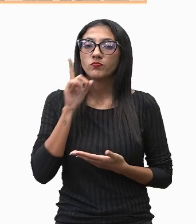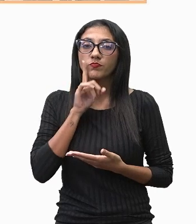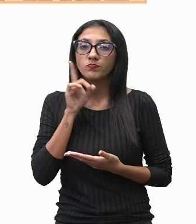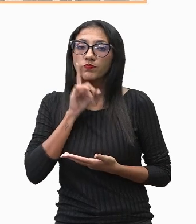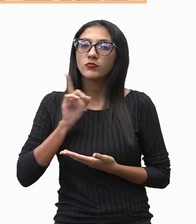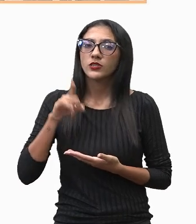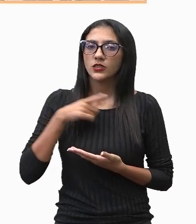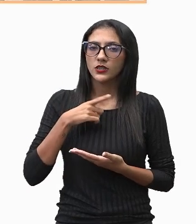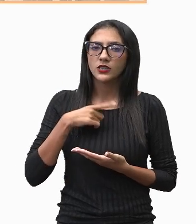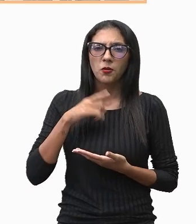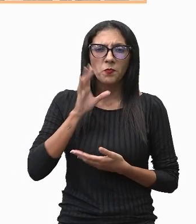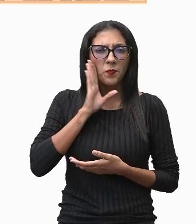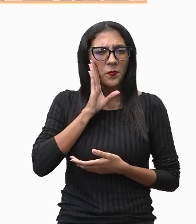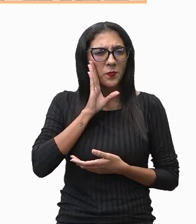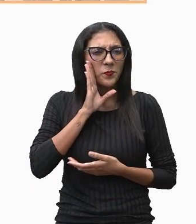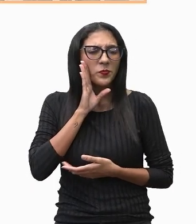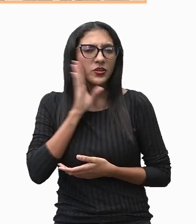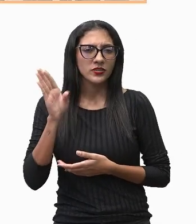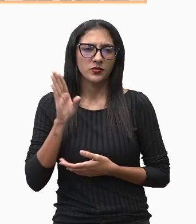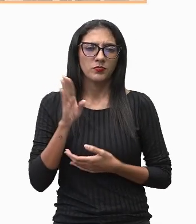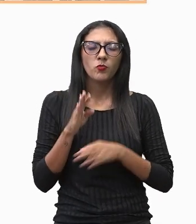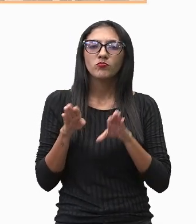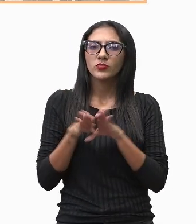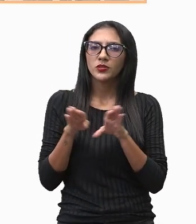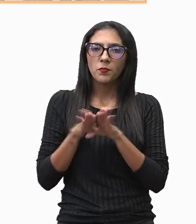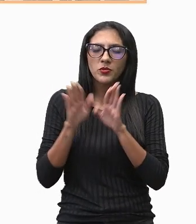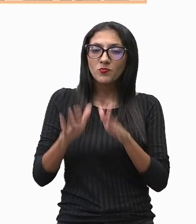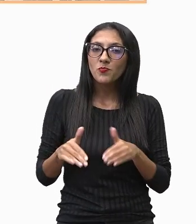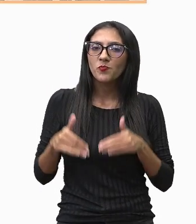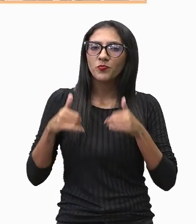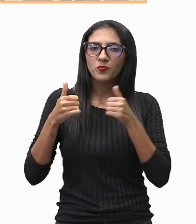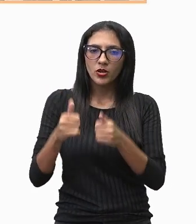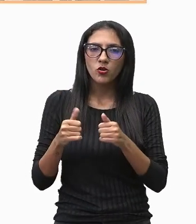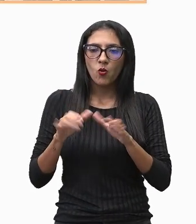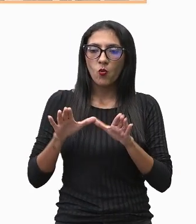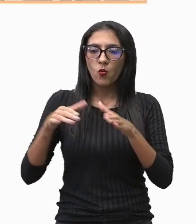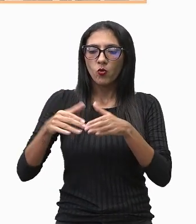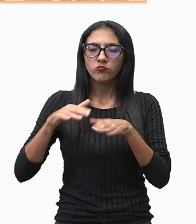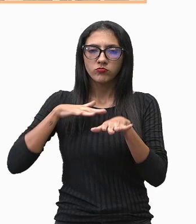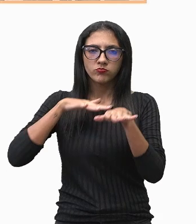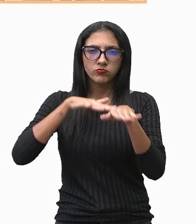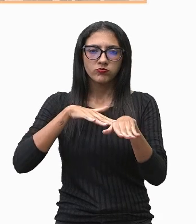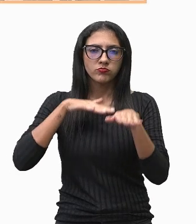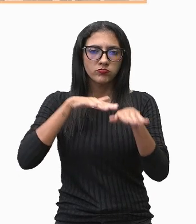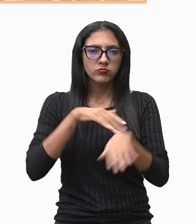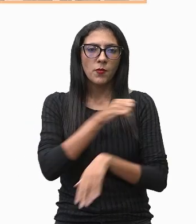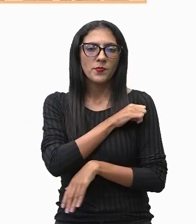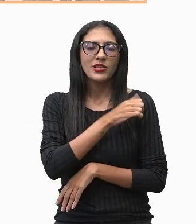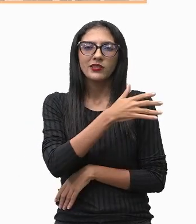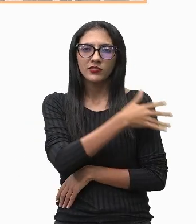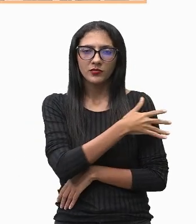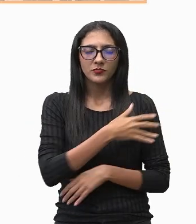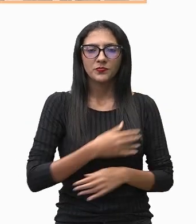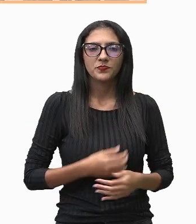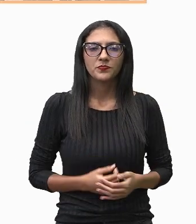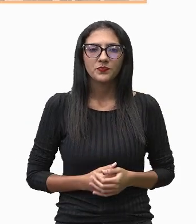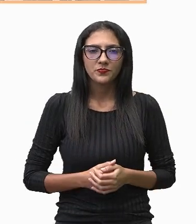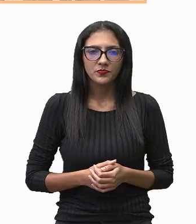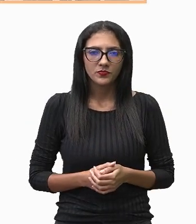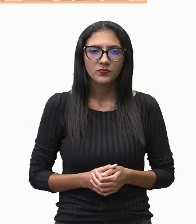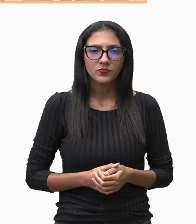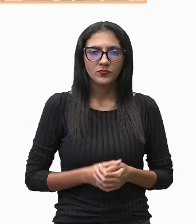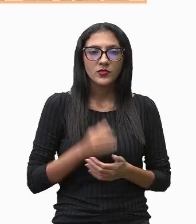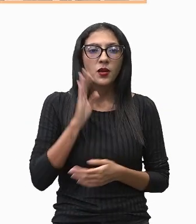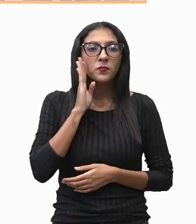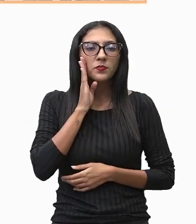a maior e mais avançada força militar do mundo após a guerra, incluindo um